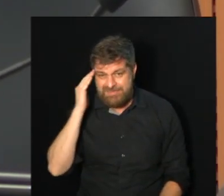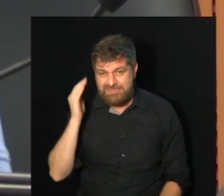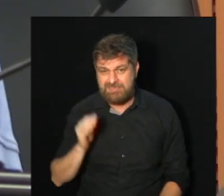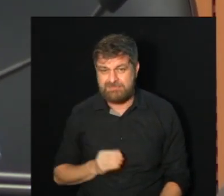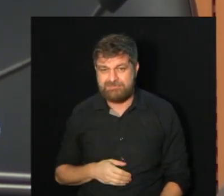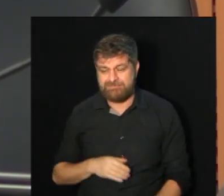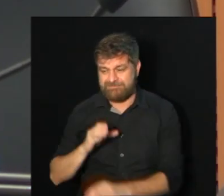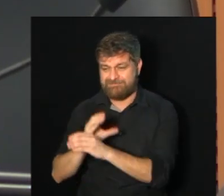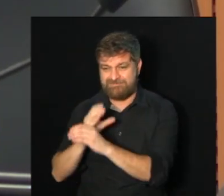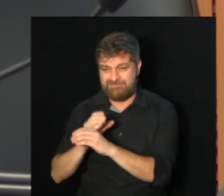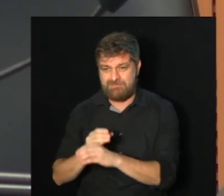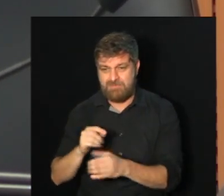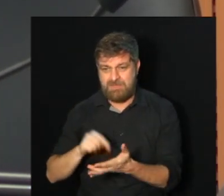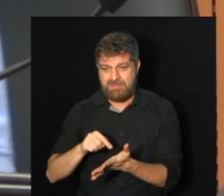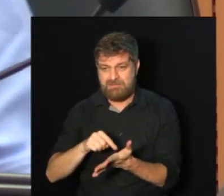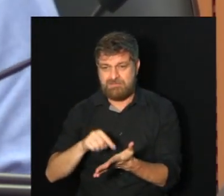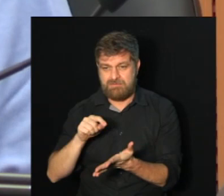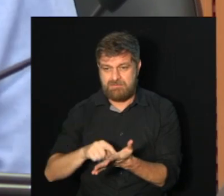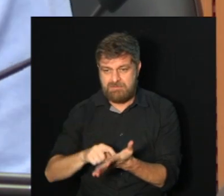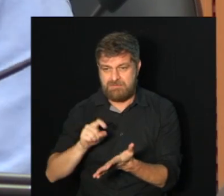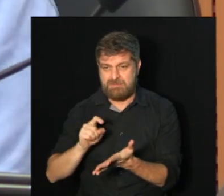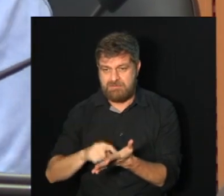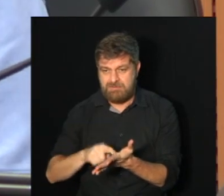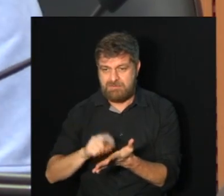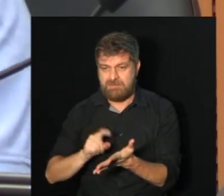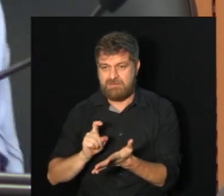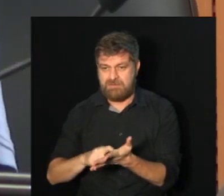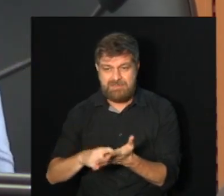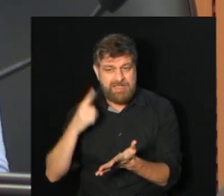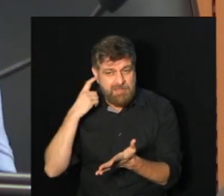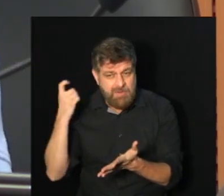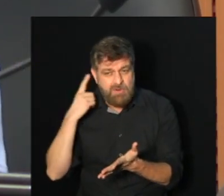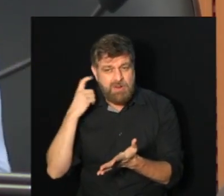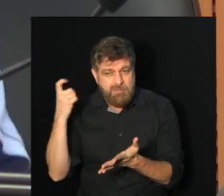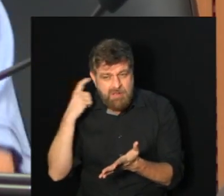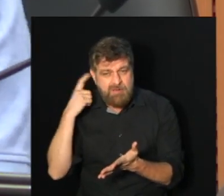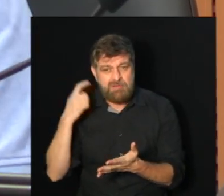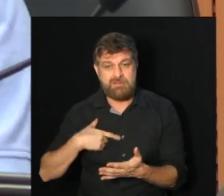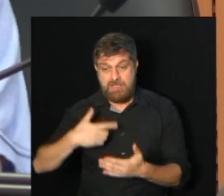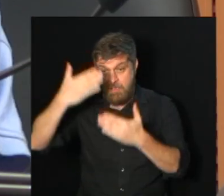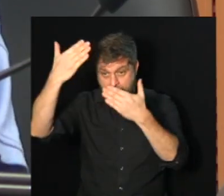falar, e você, então, usa a telegrafia. Essa tem uma prova de recepção e